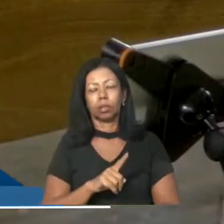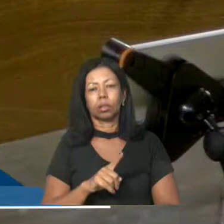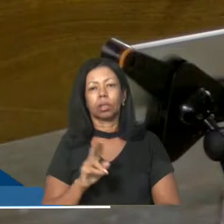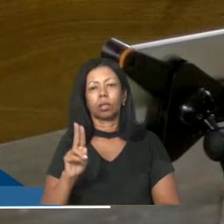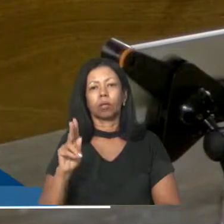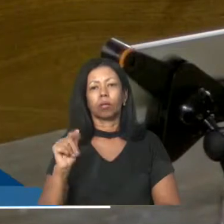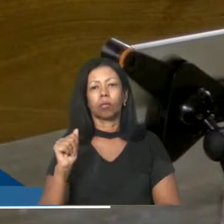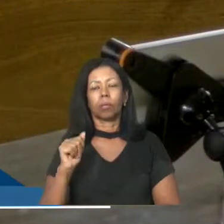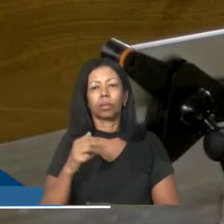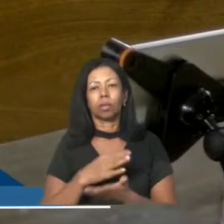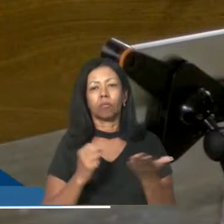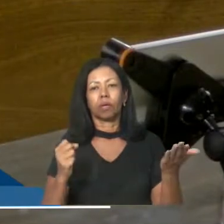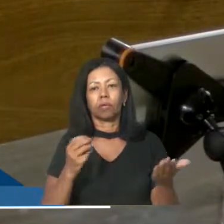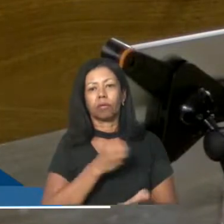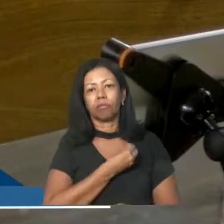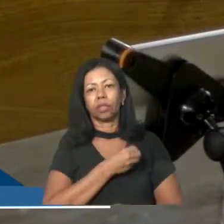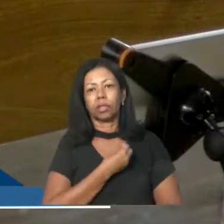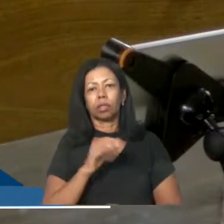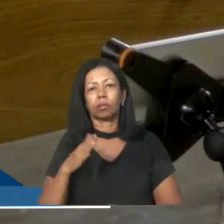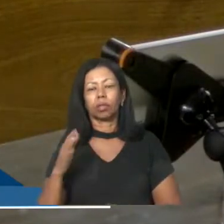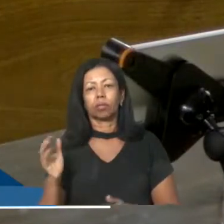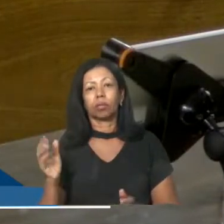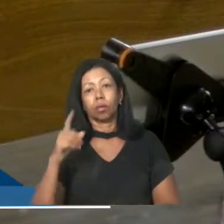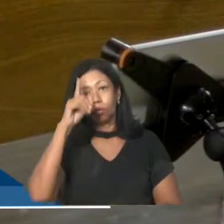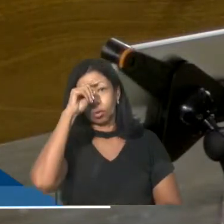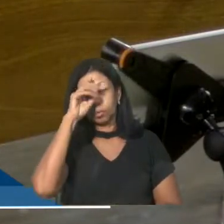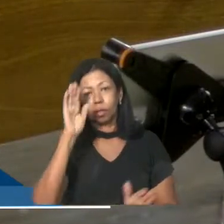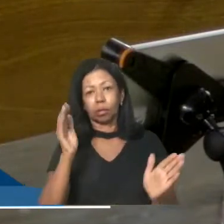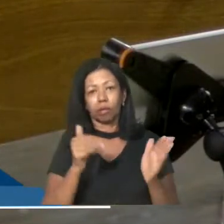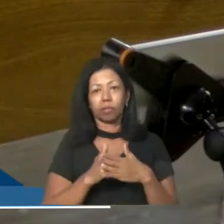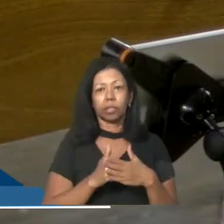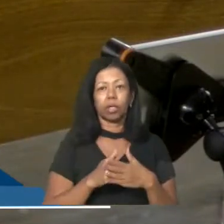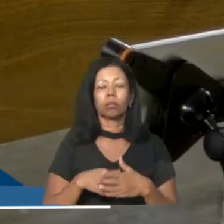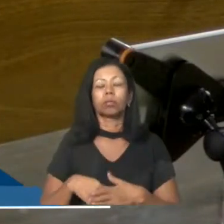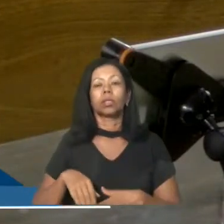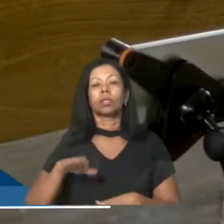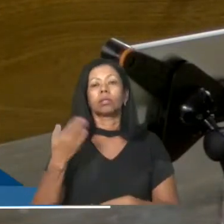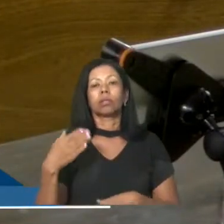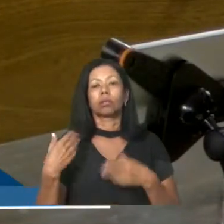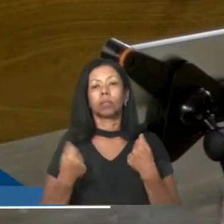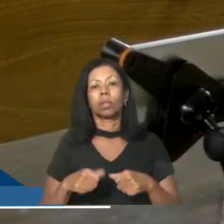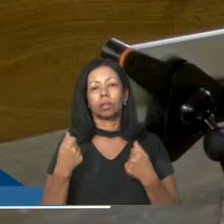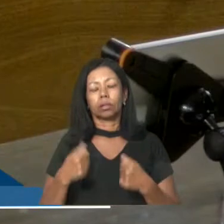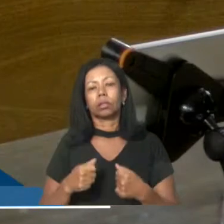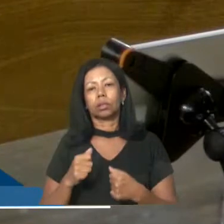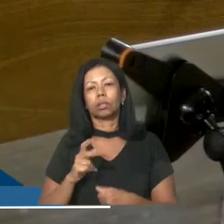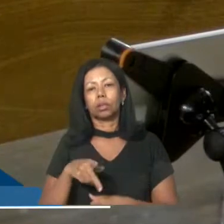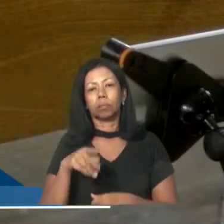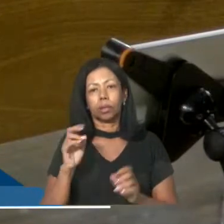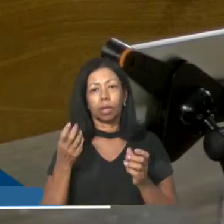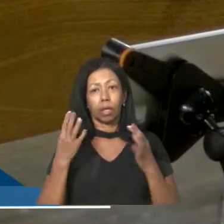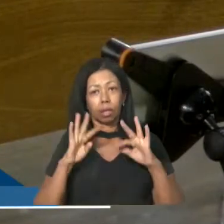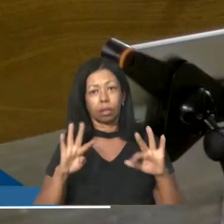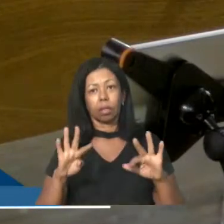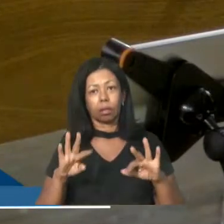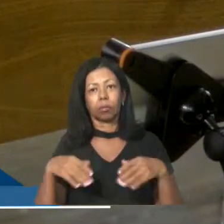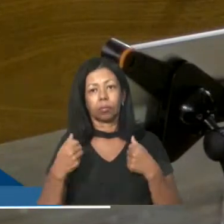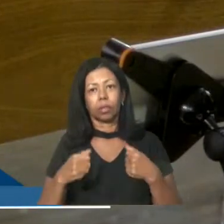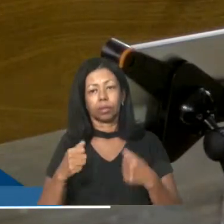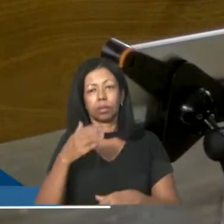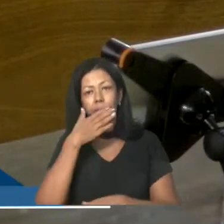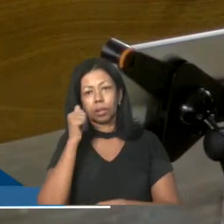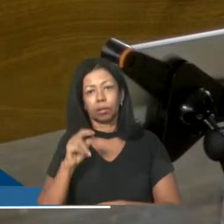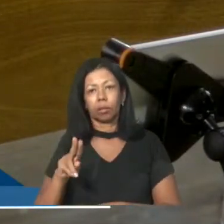vidas enquanto o hospital estava fechado naquele período. Então, a gente também tem que tá sempre atento que a UPA precisa ser melhorada.